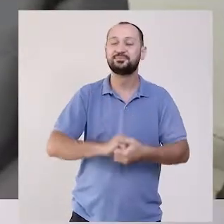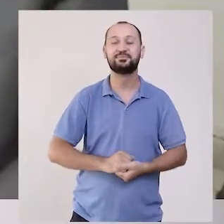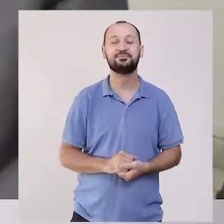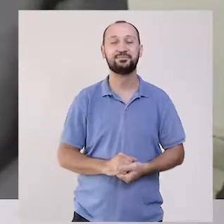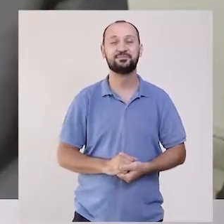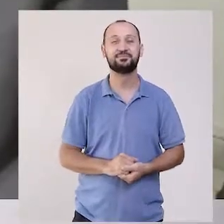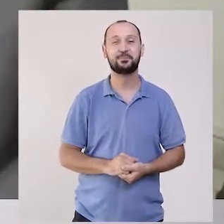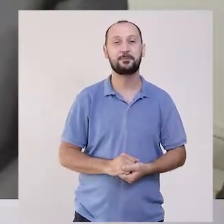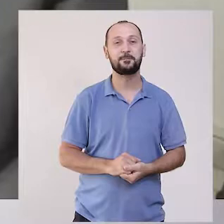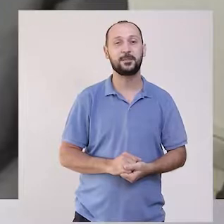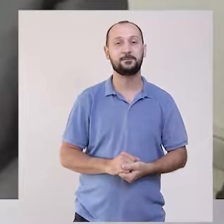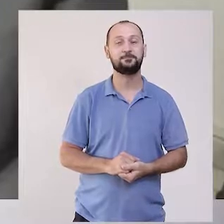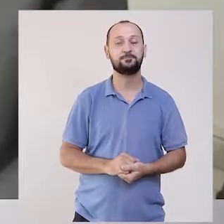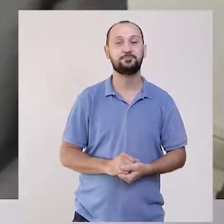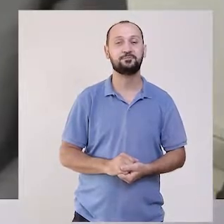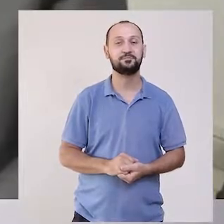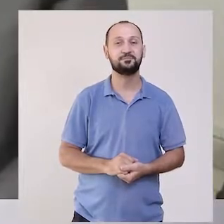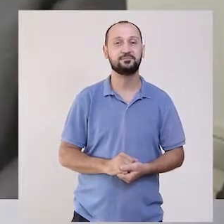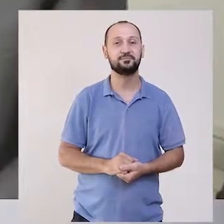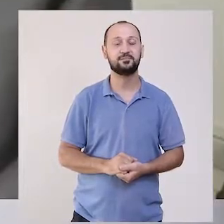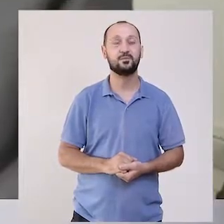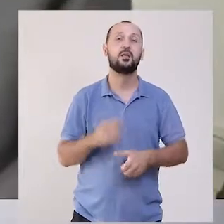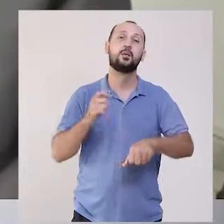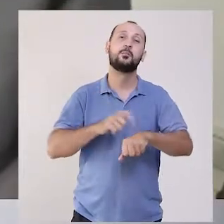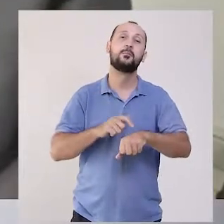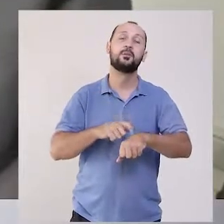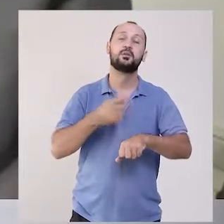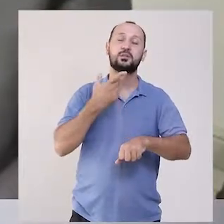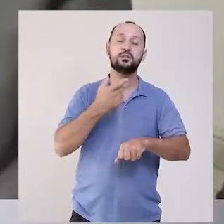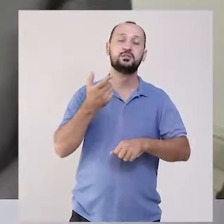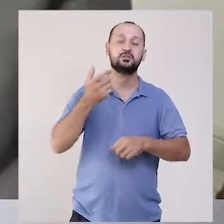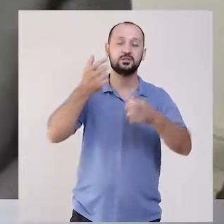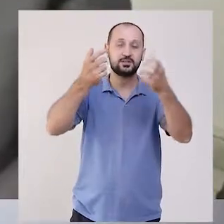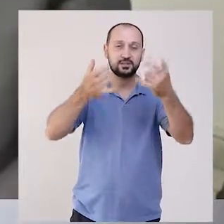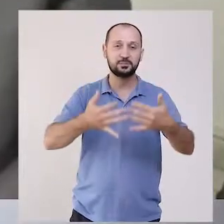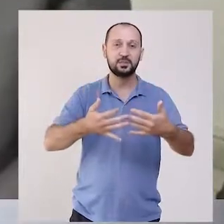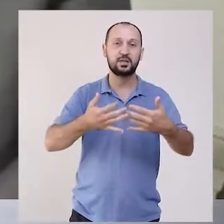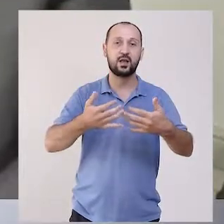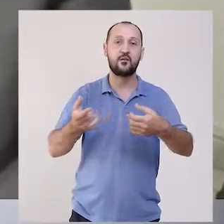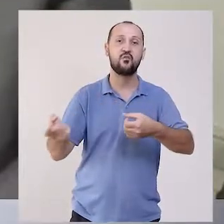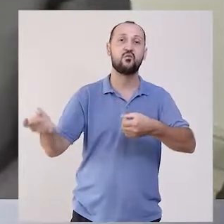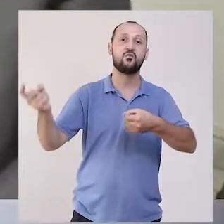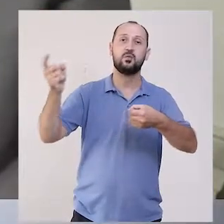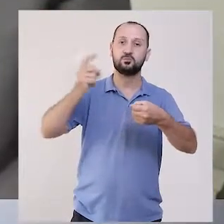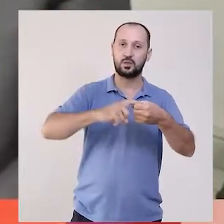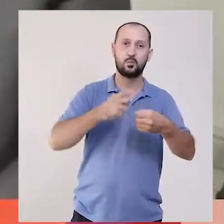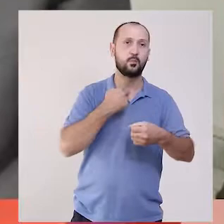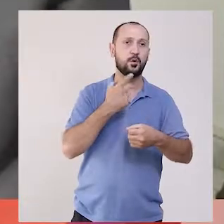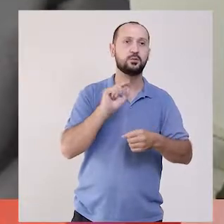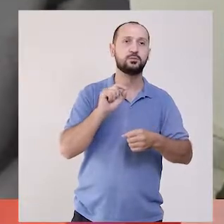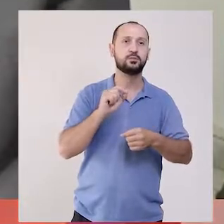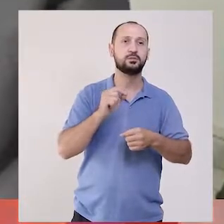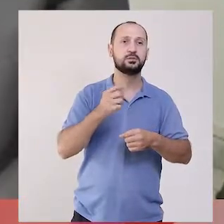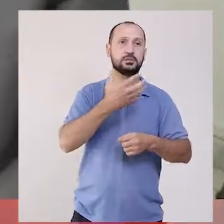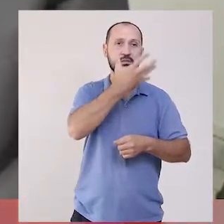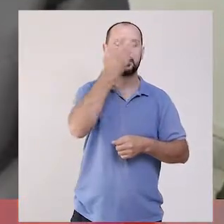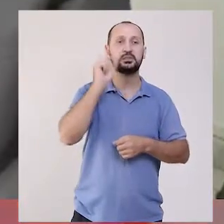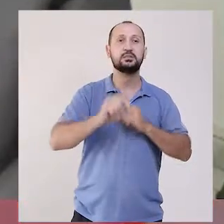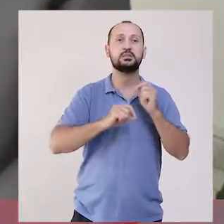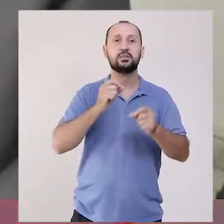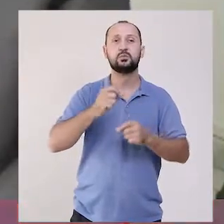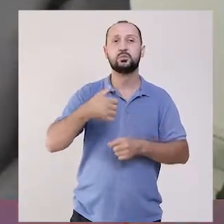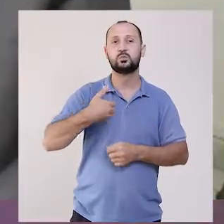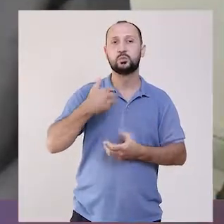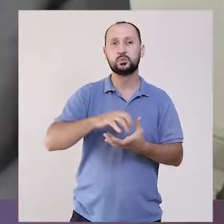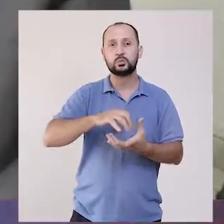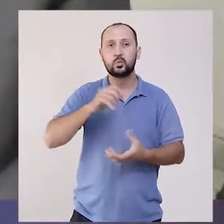disposição. Bom, então a gente, quando fala em retomada, não podemos excluir os idosos, eles